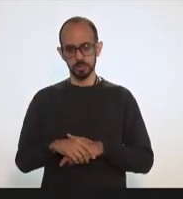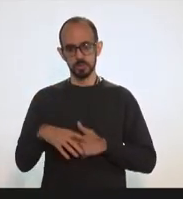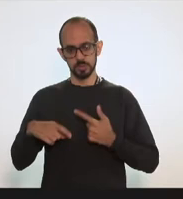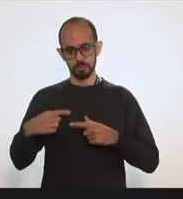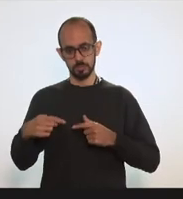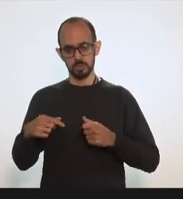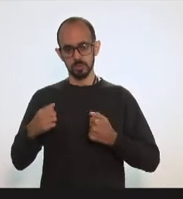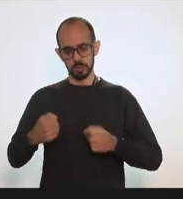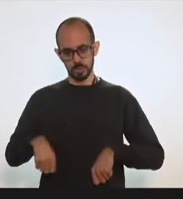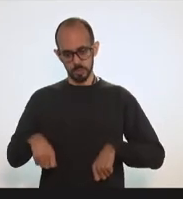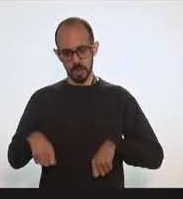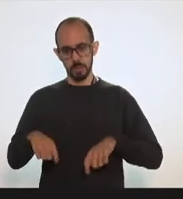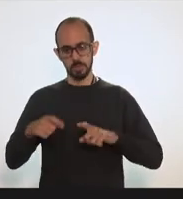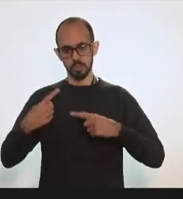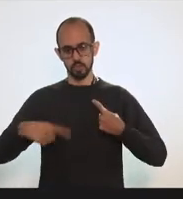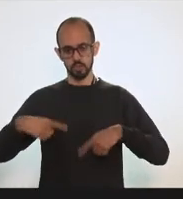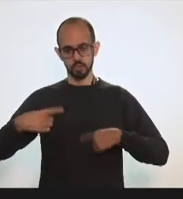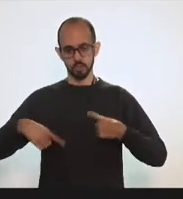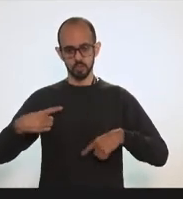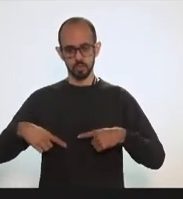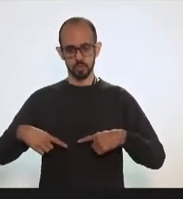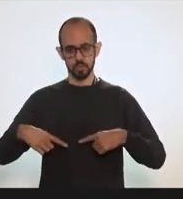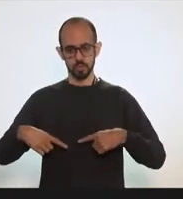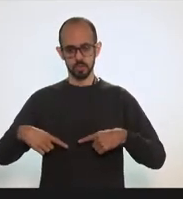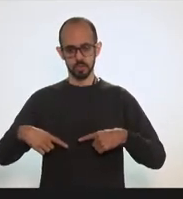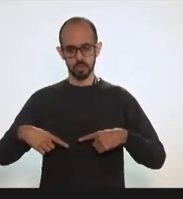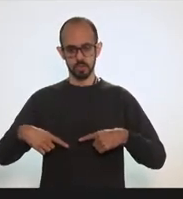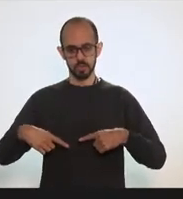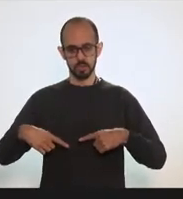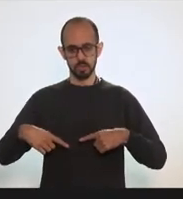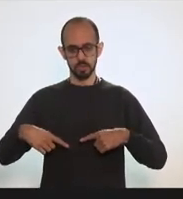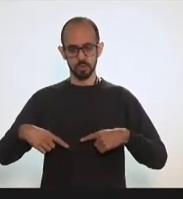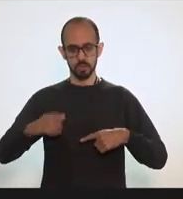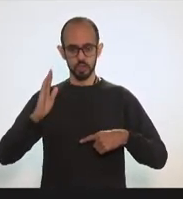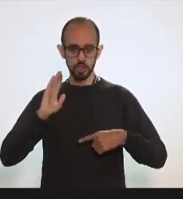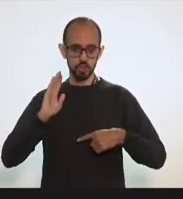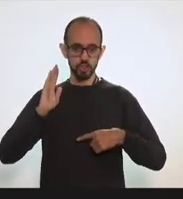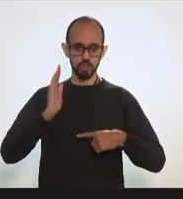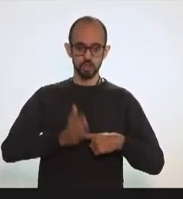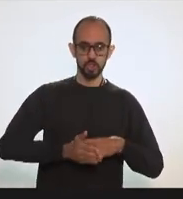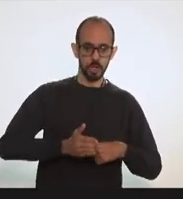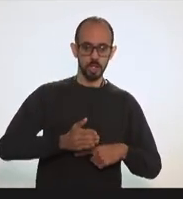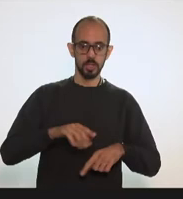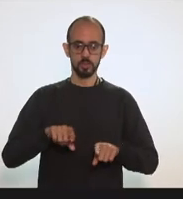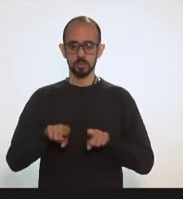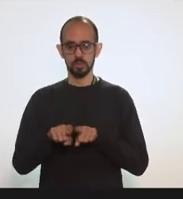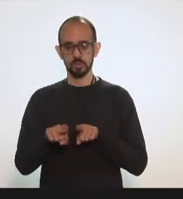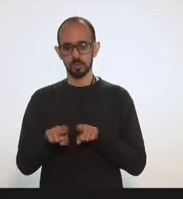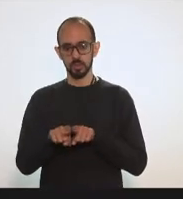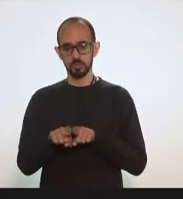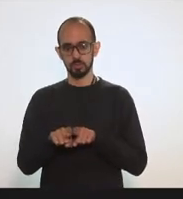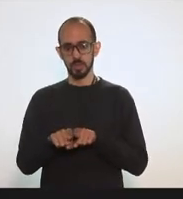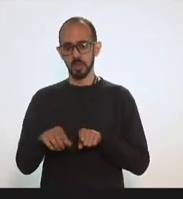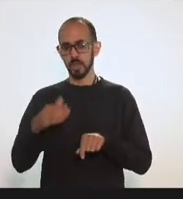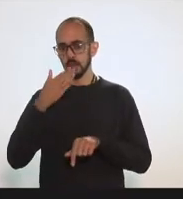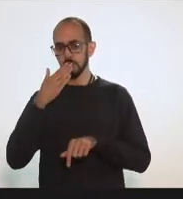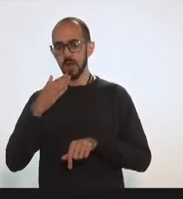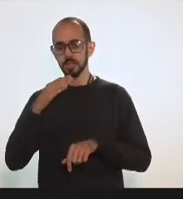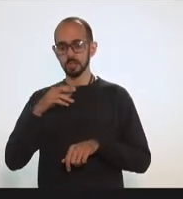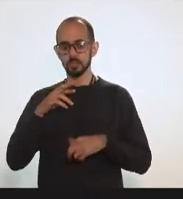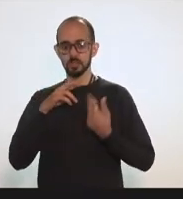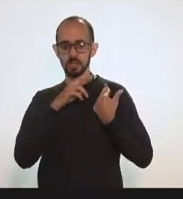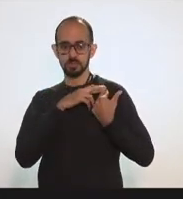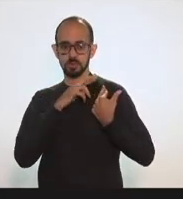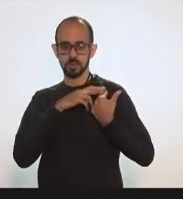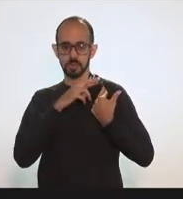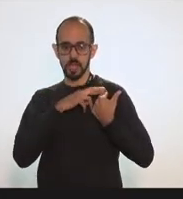da premissa de que não foram diretamente os causadores do fato, do incidente, mas